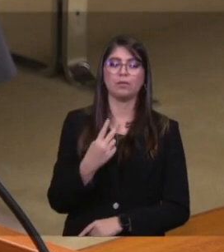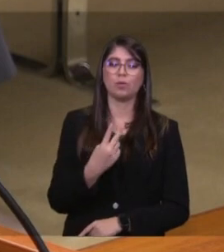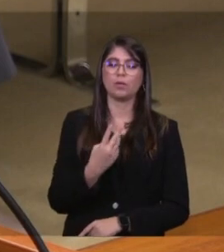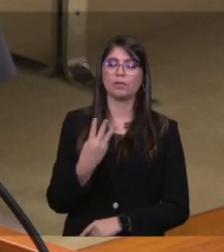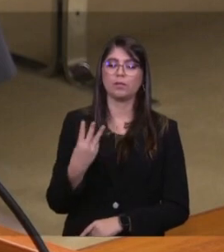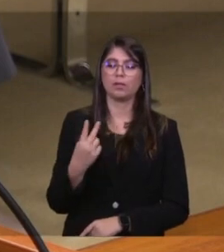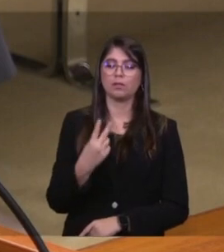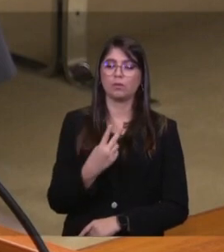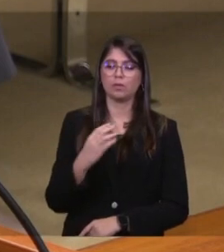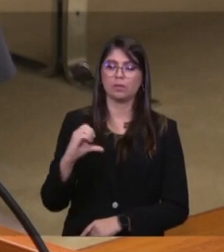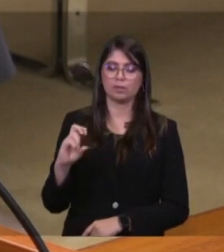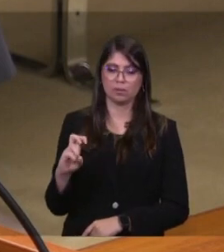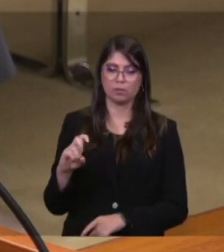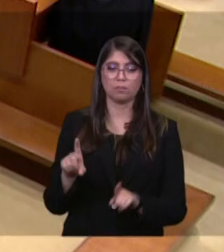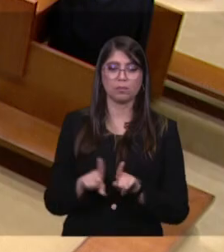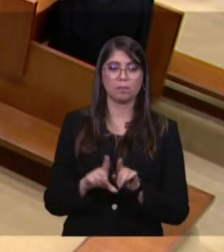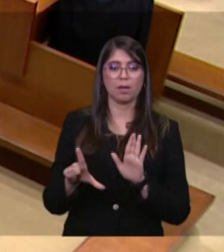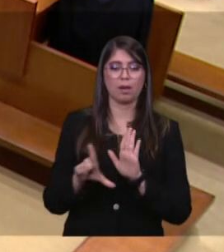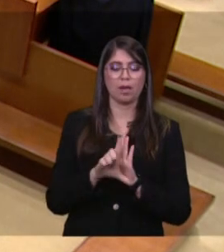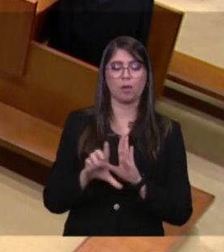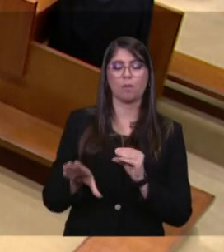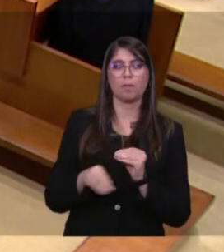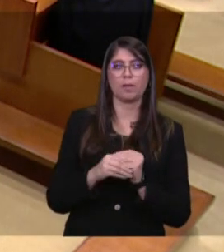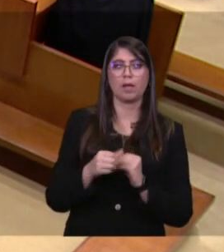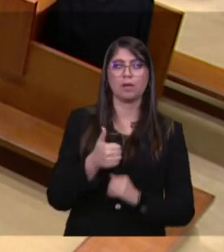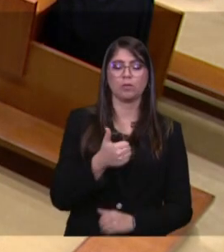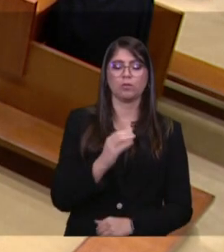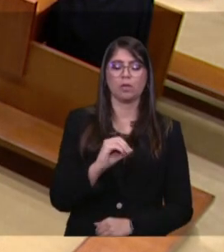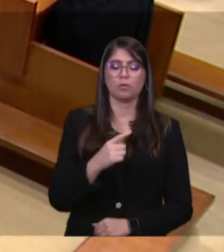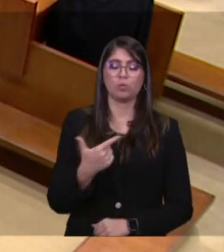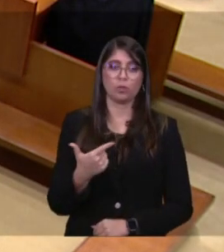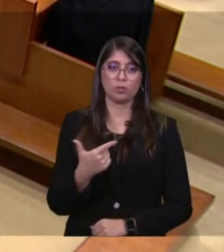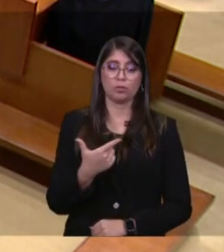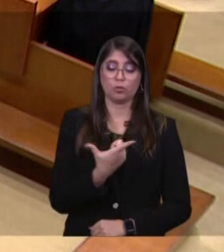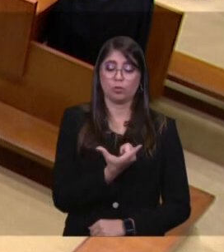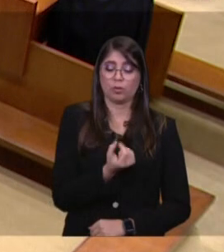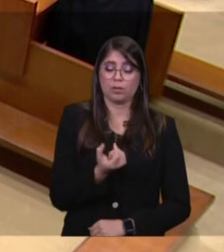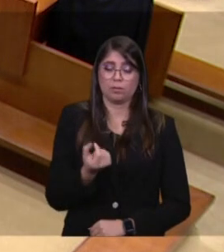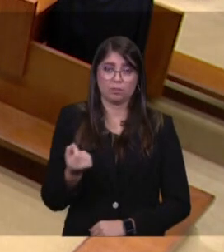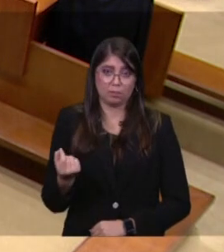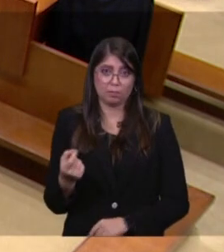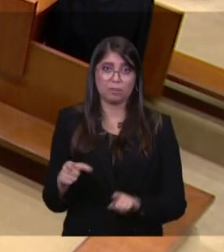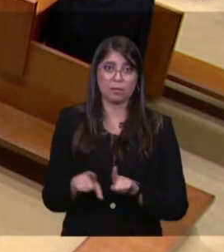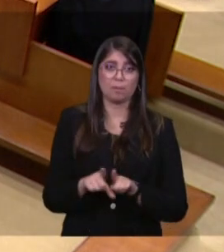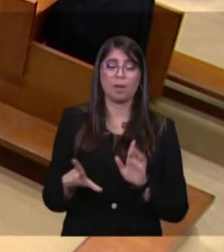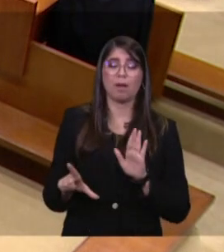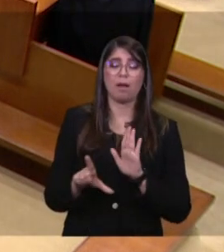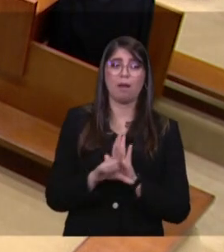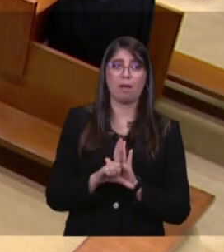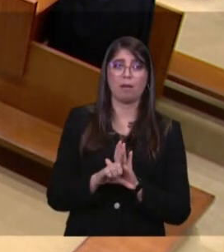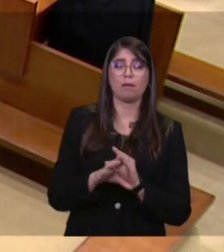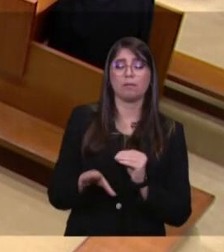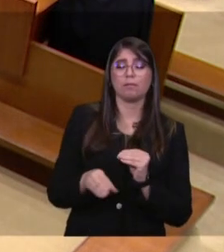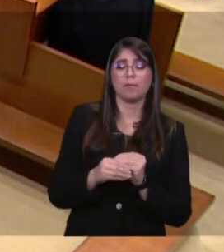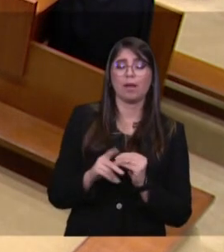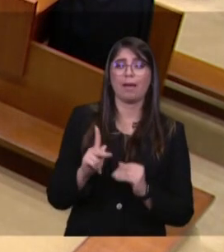que se discutia a constitucionalidade da Lei Complementar 102/2000, que alterou por si a Lei Complementar 87/96, a Lei